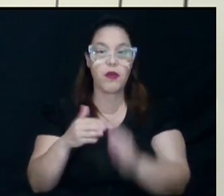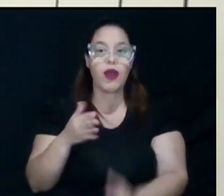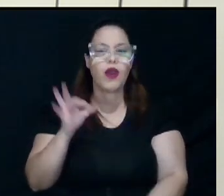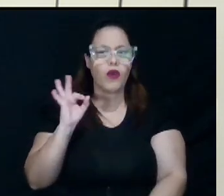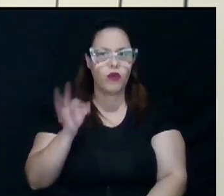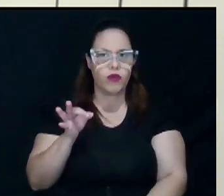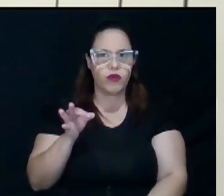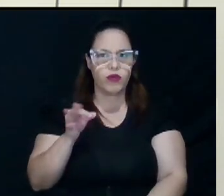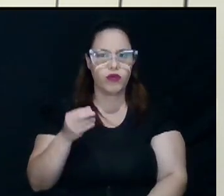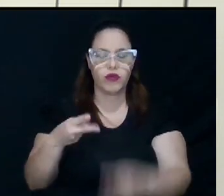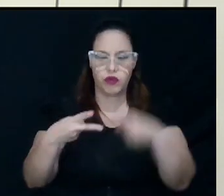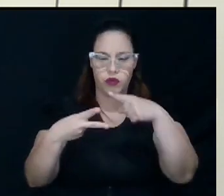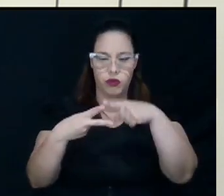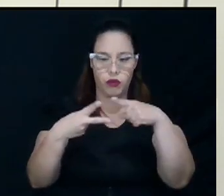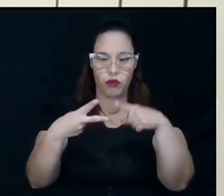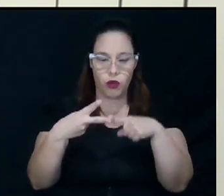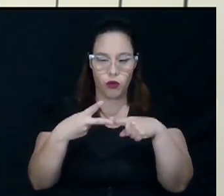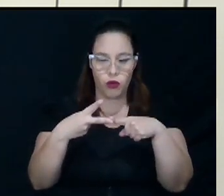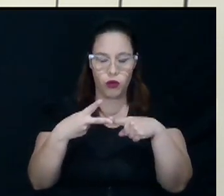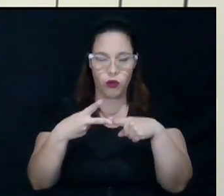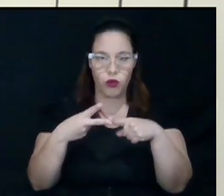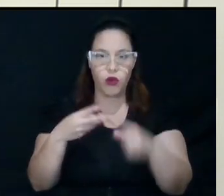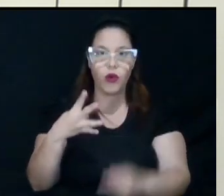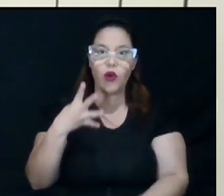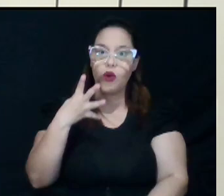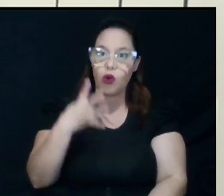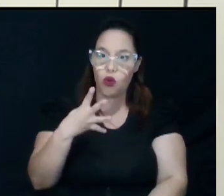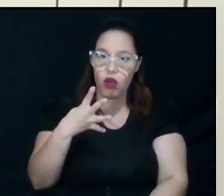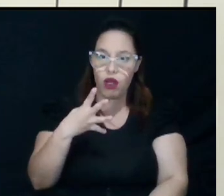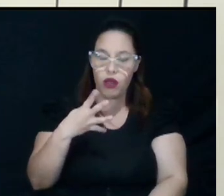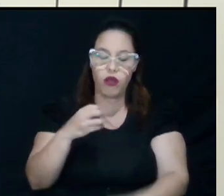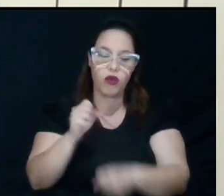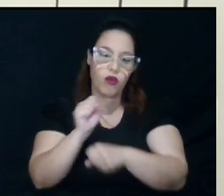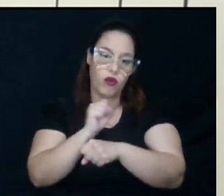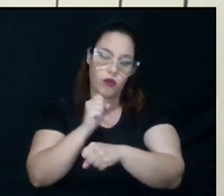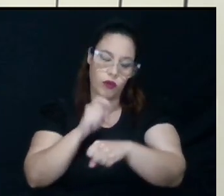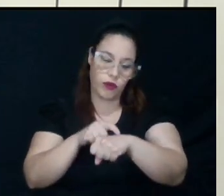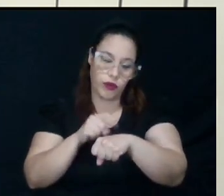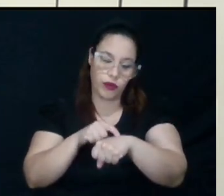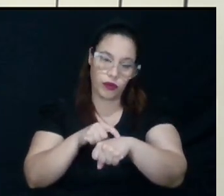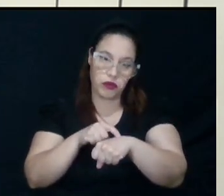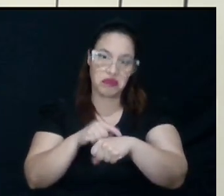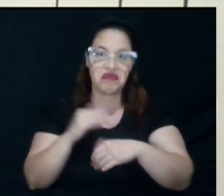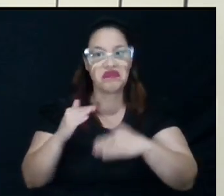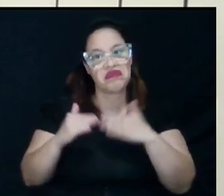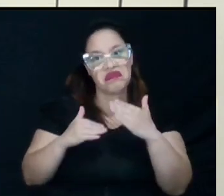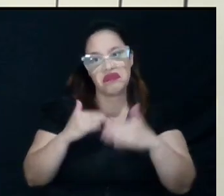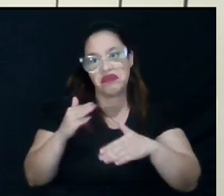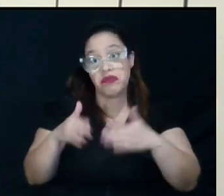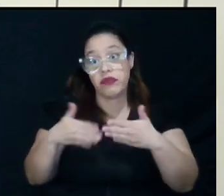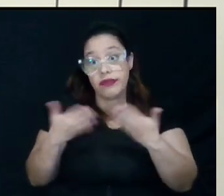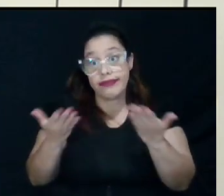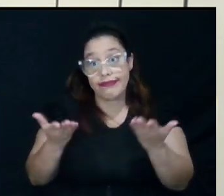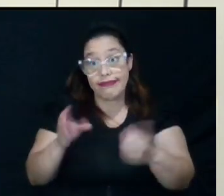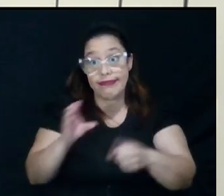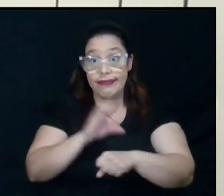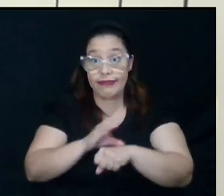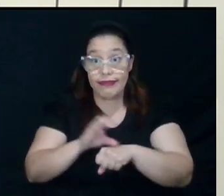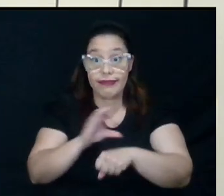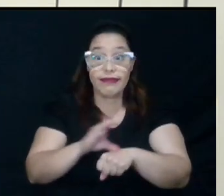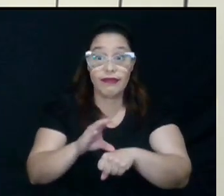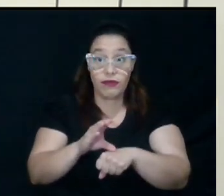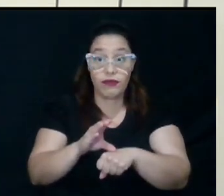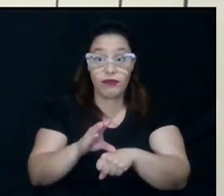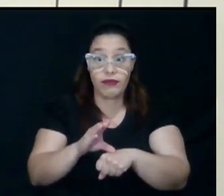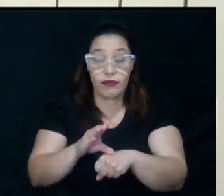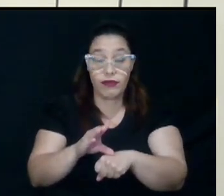a 4 horas aula por dia, conforme o calendário de cada curso, e serão ministradas nos períodos da